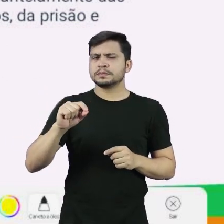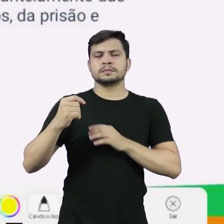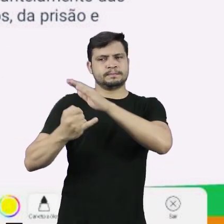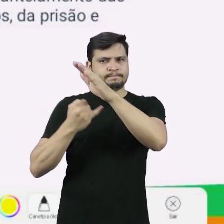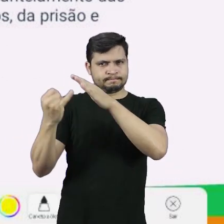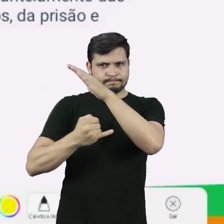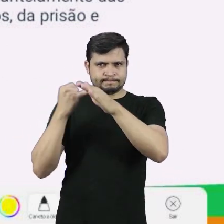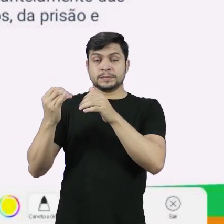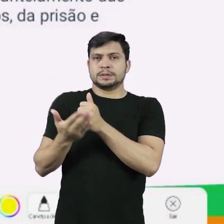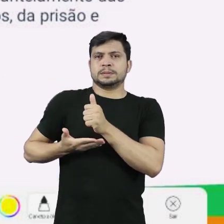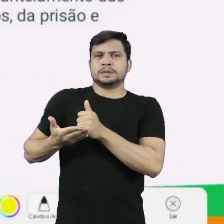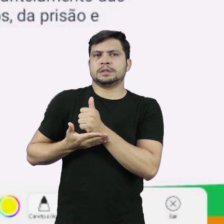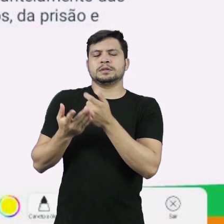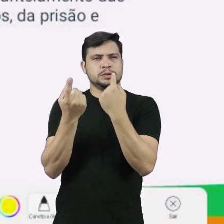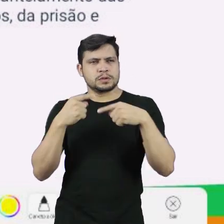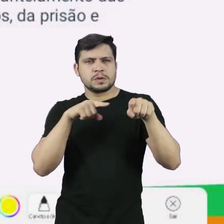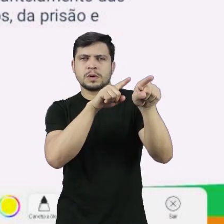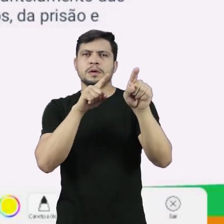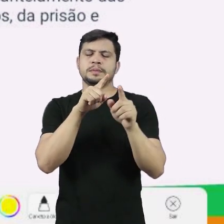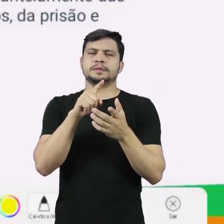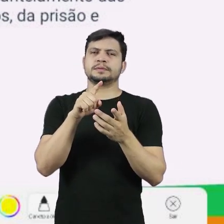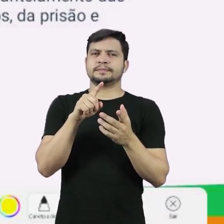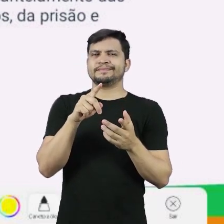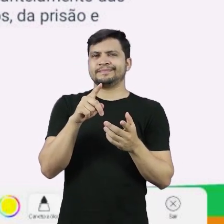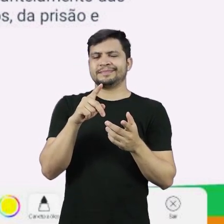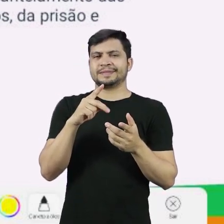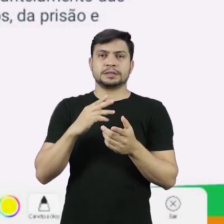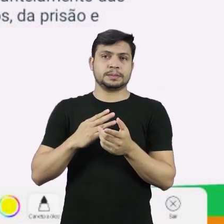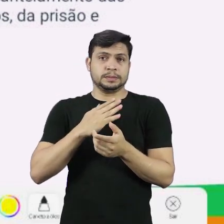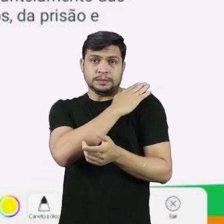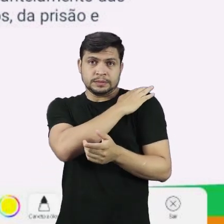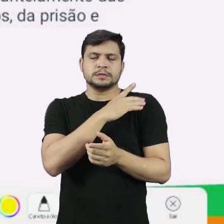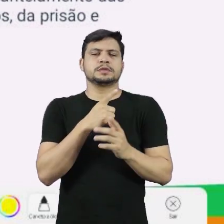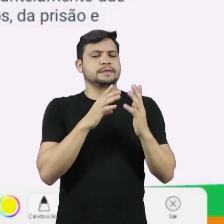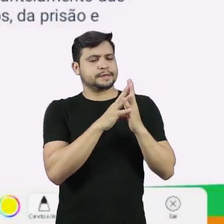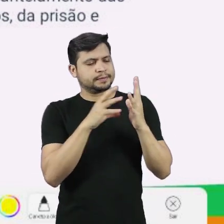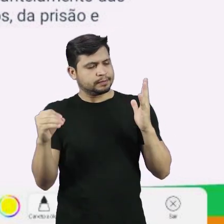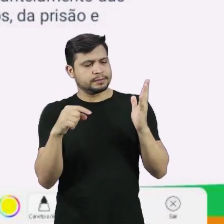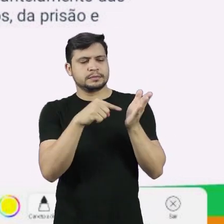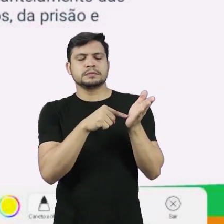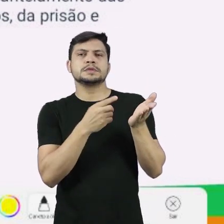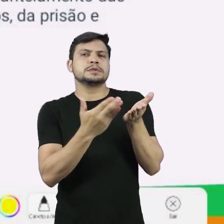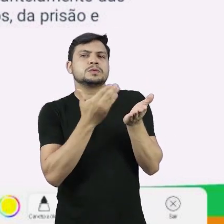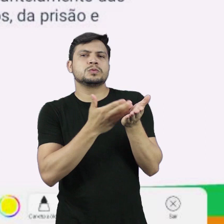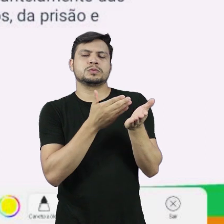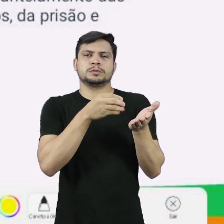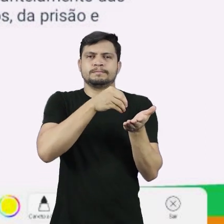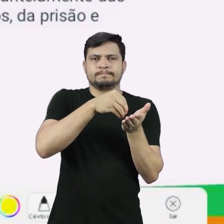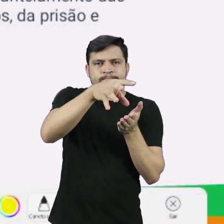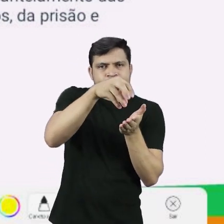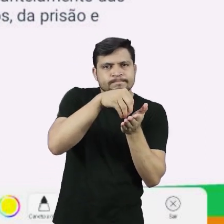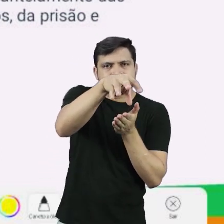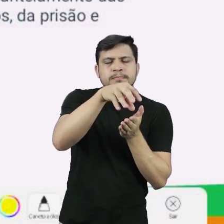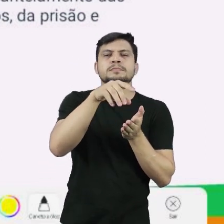golpes militares procurou se legitimar em nome dos princípios contidos na doutrina de segurança nacional, cujo ponto